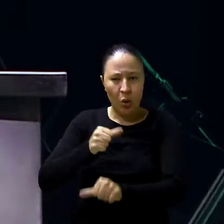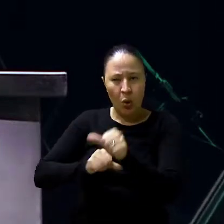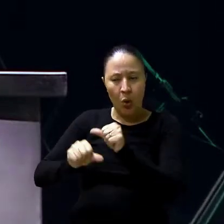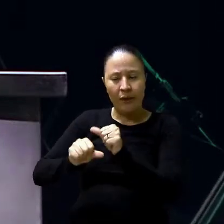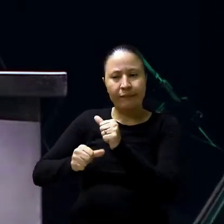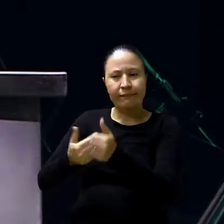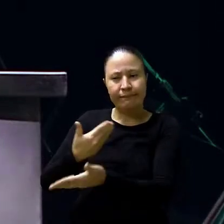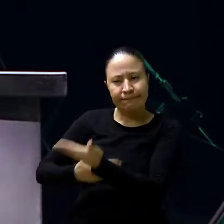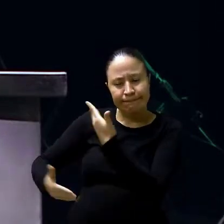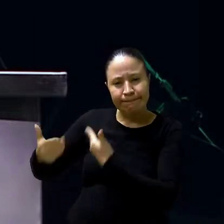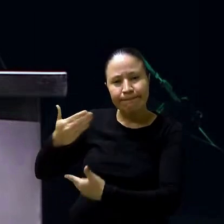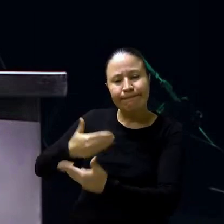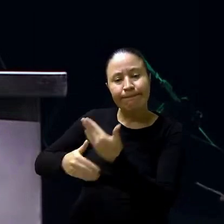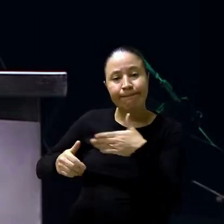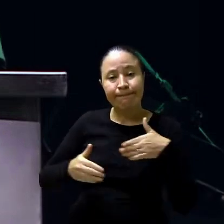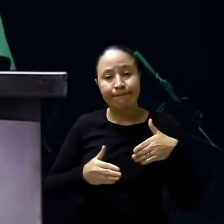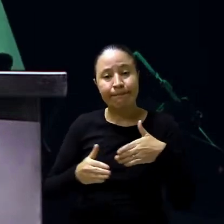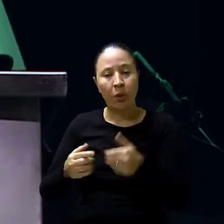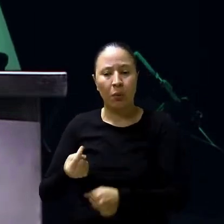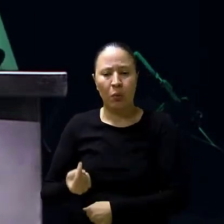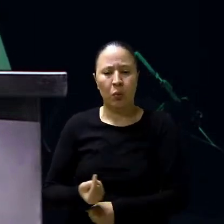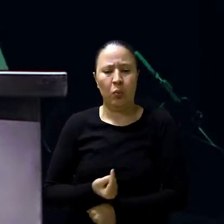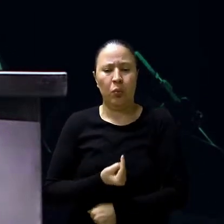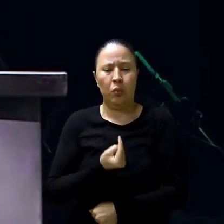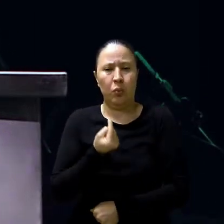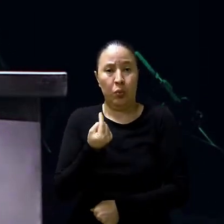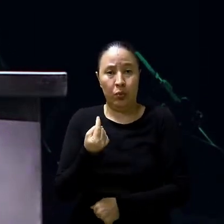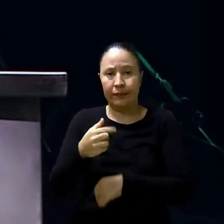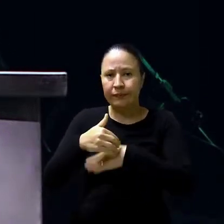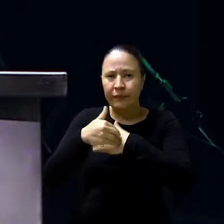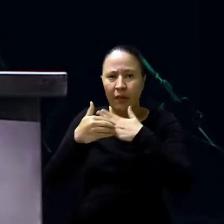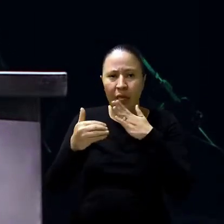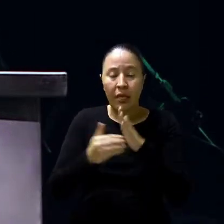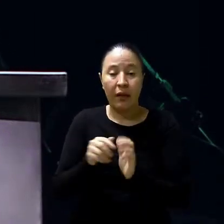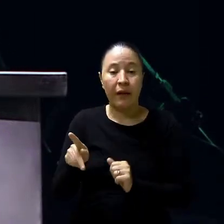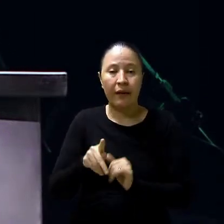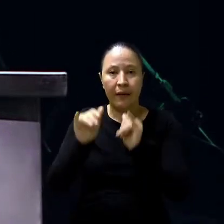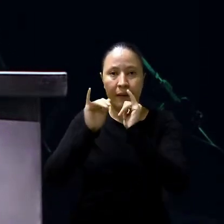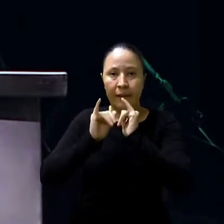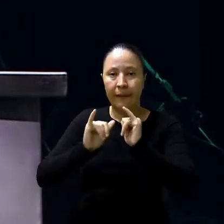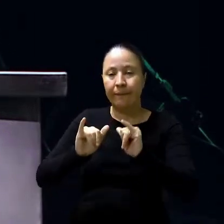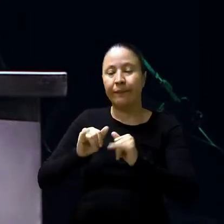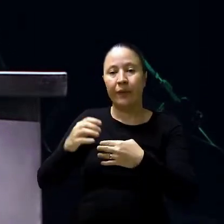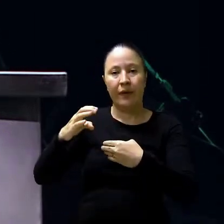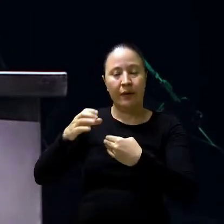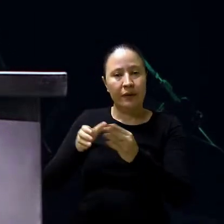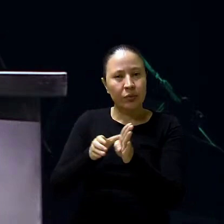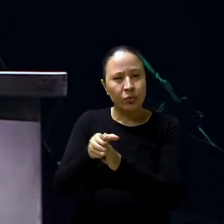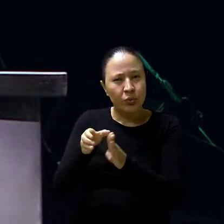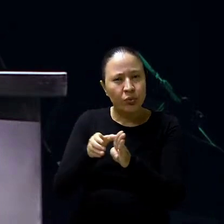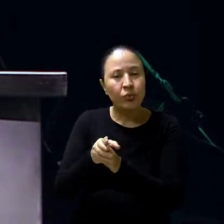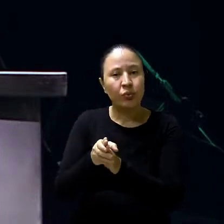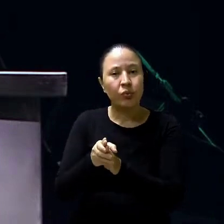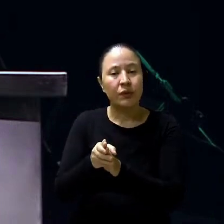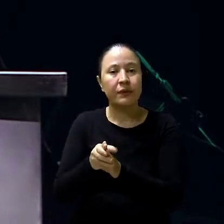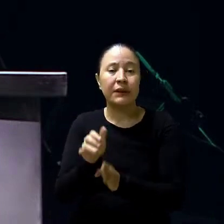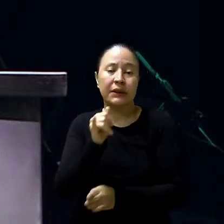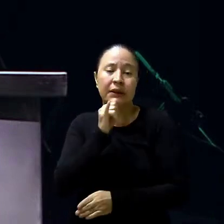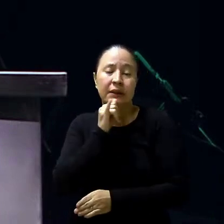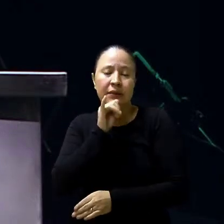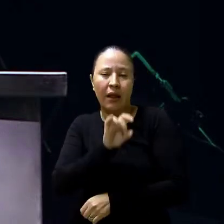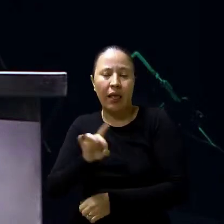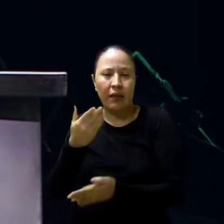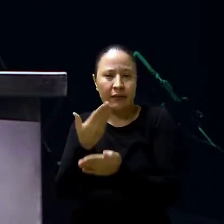torna a jornada tão única. A todos os professores, quero dizer, suas lições não serão esquecidas. Cada aula,